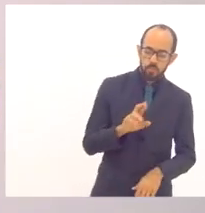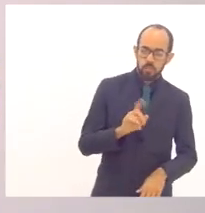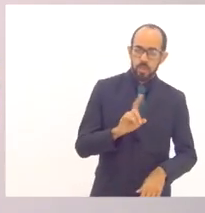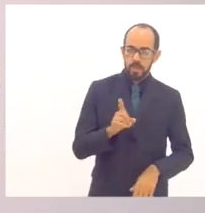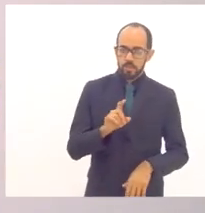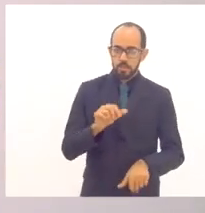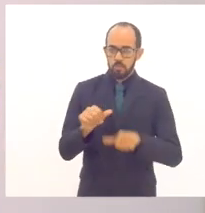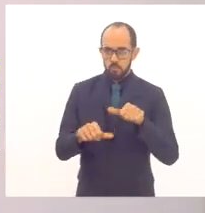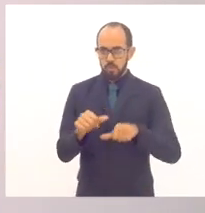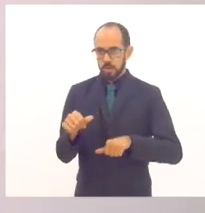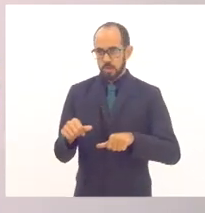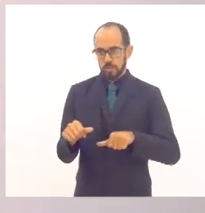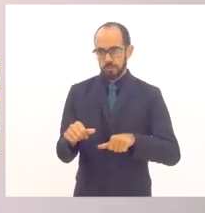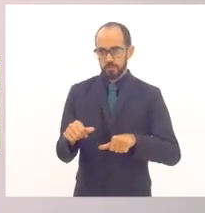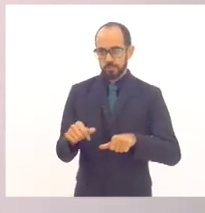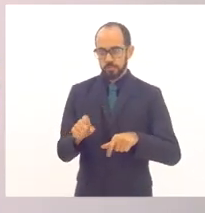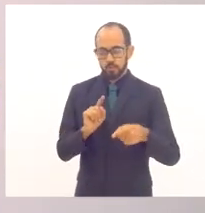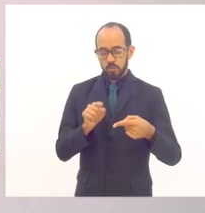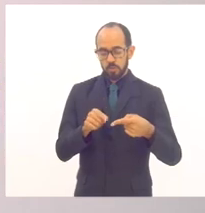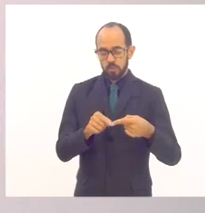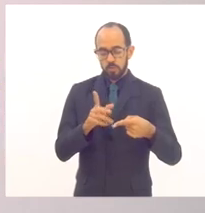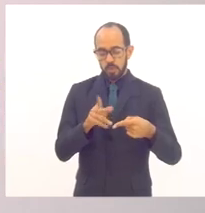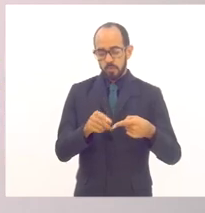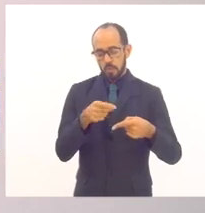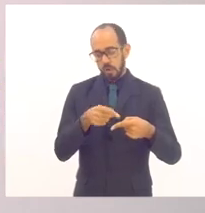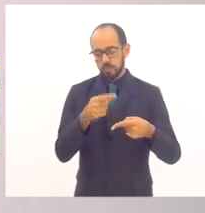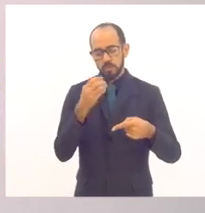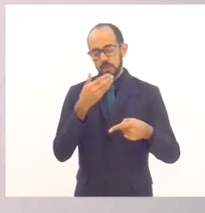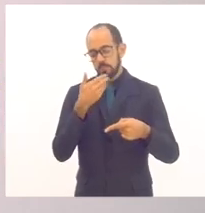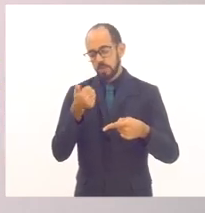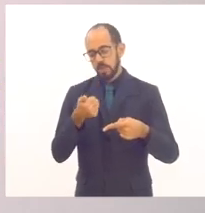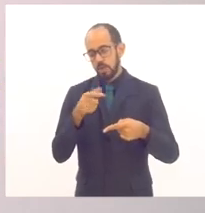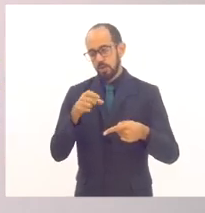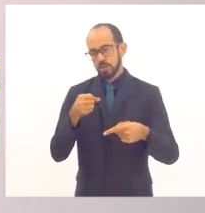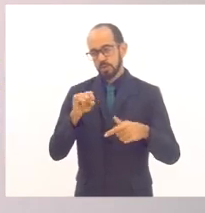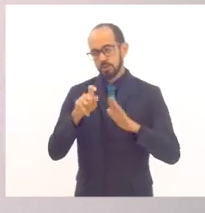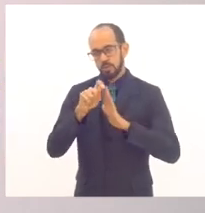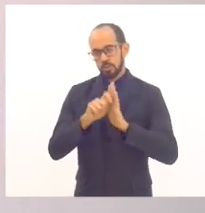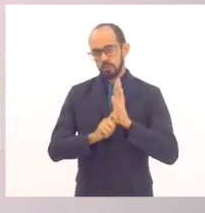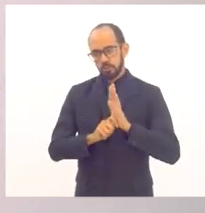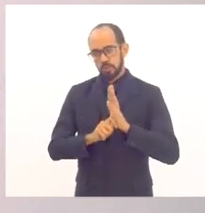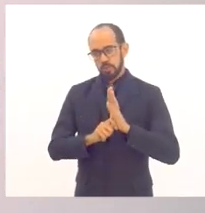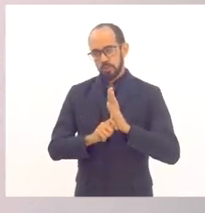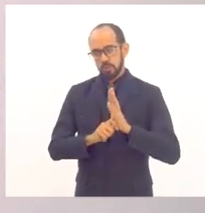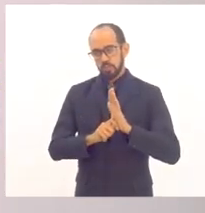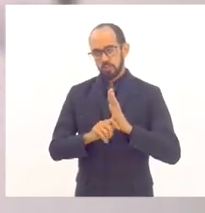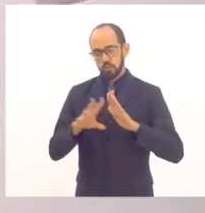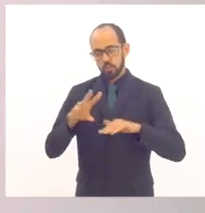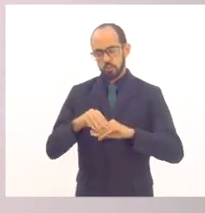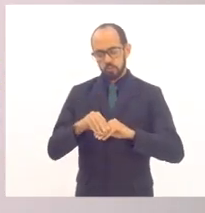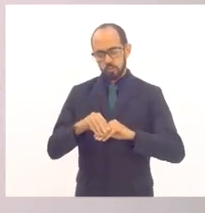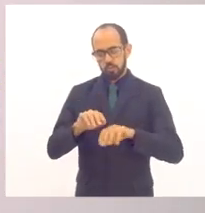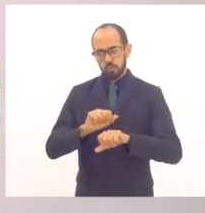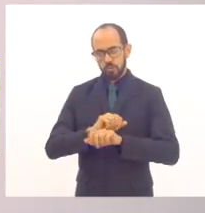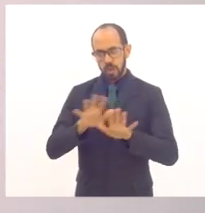Olha, esse mesmo objetivo seria melhor alcançado com uma redação mais enxuta, mais clara, melhor,